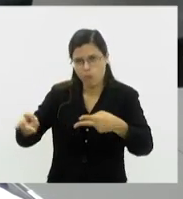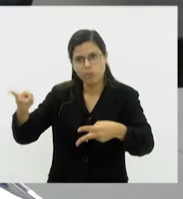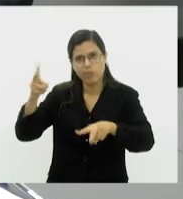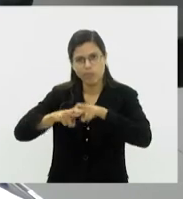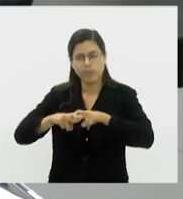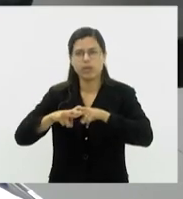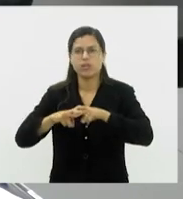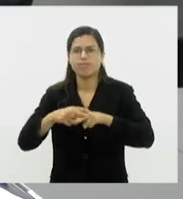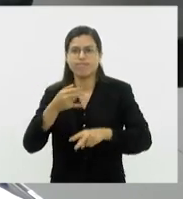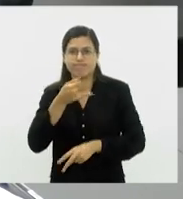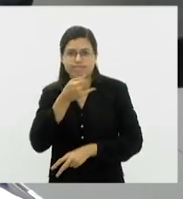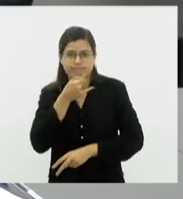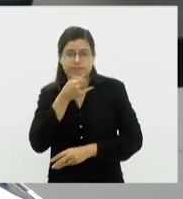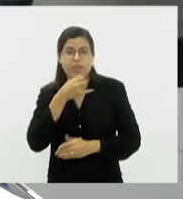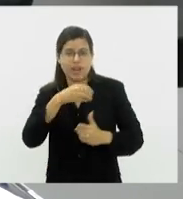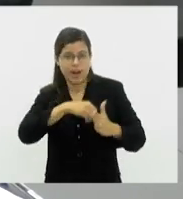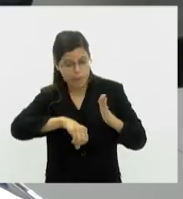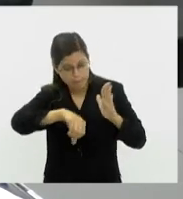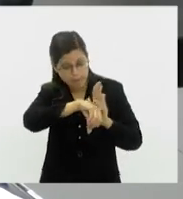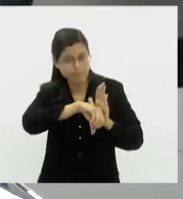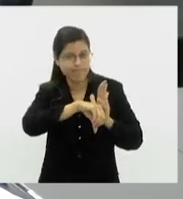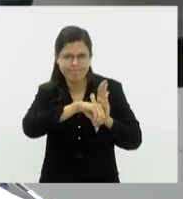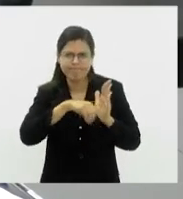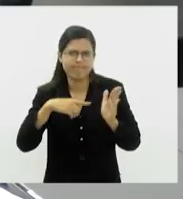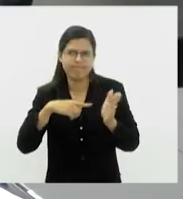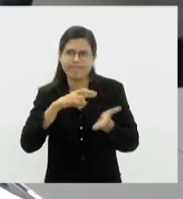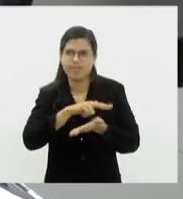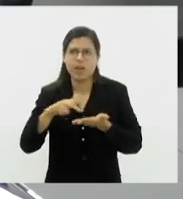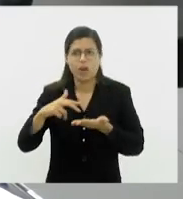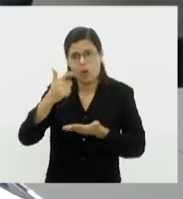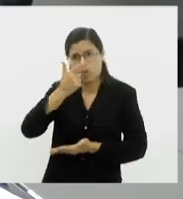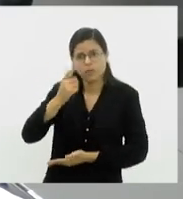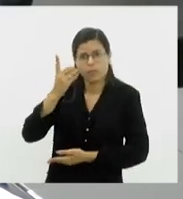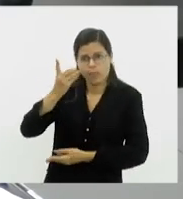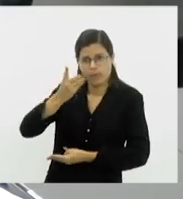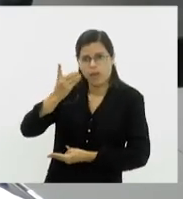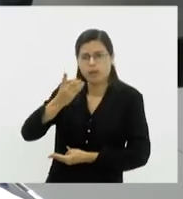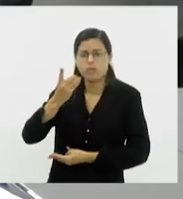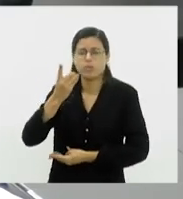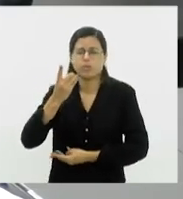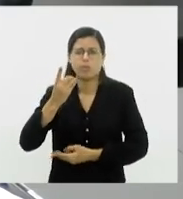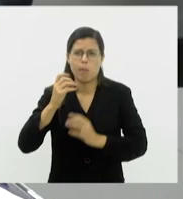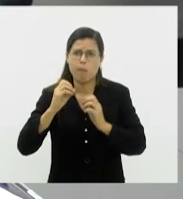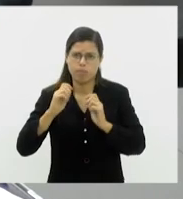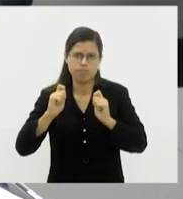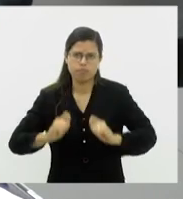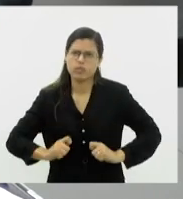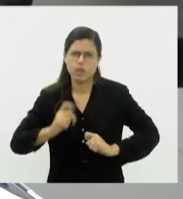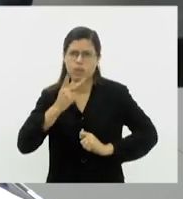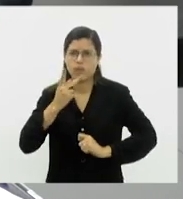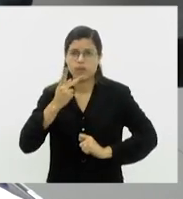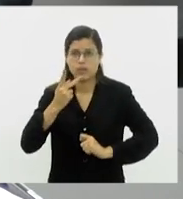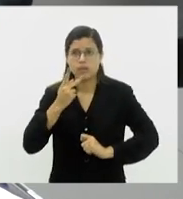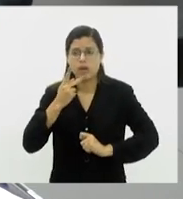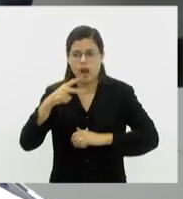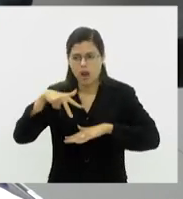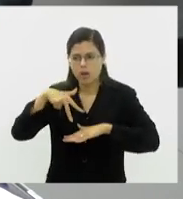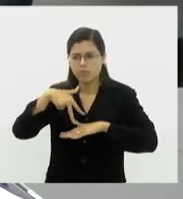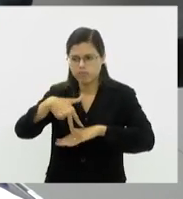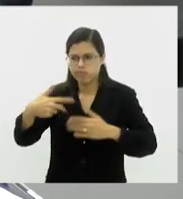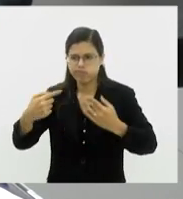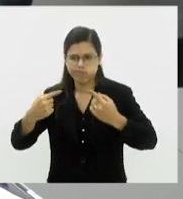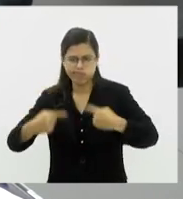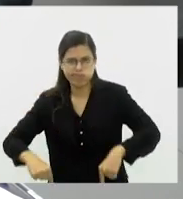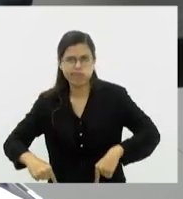a criminalidade tá aí e eu sou um deputado posso falar com grande propriedade porque hoje eu bato de frente tanto com milícia Narc